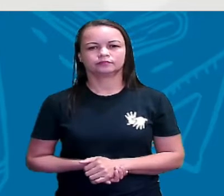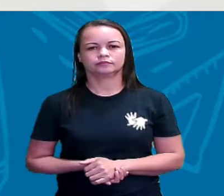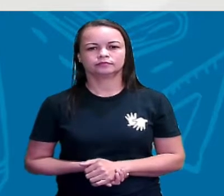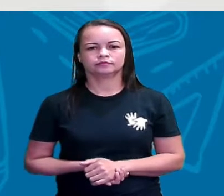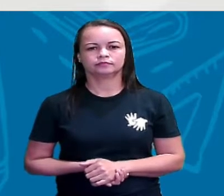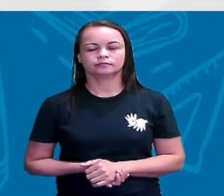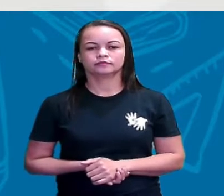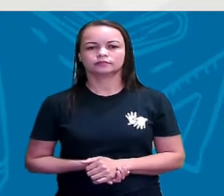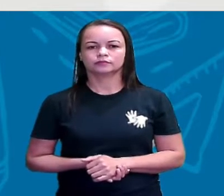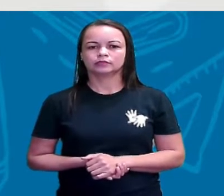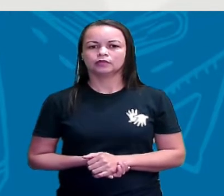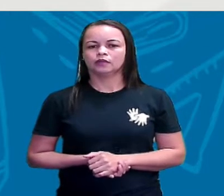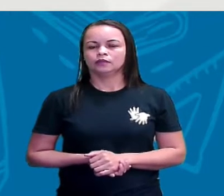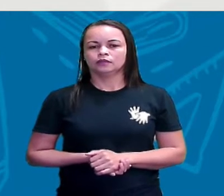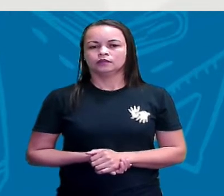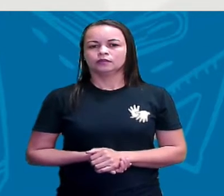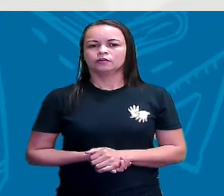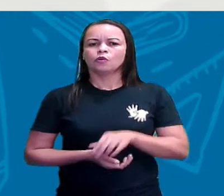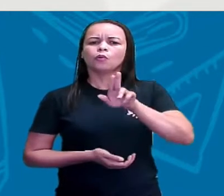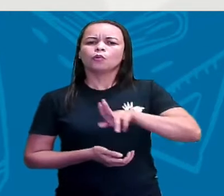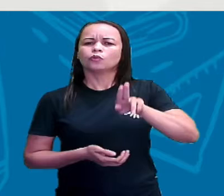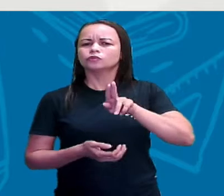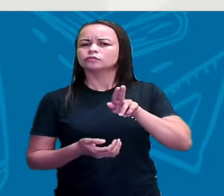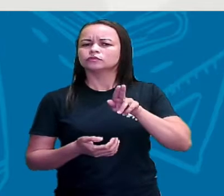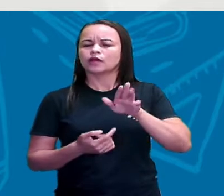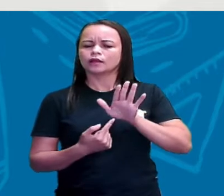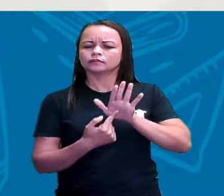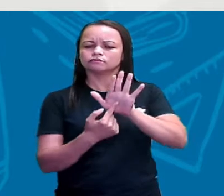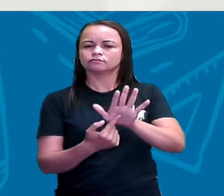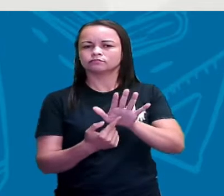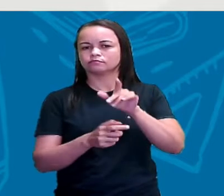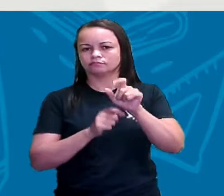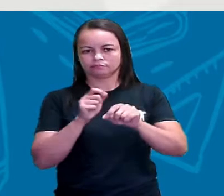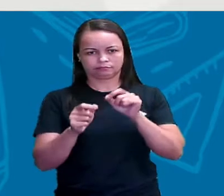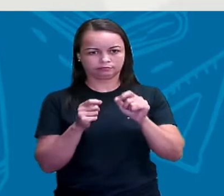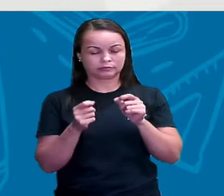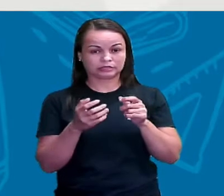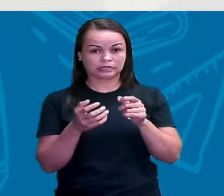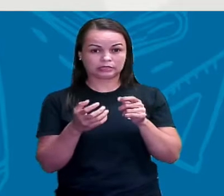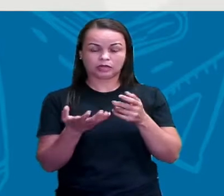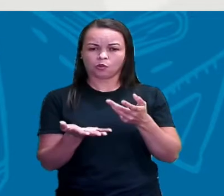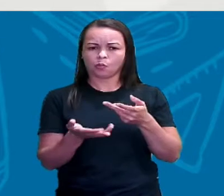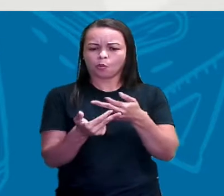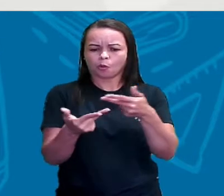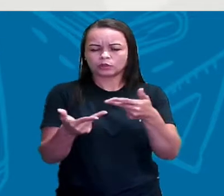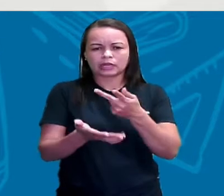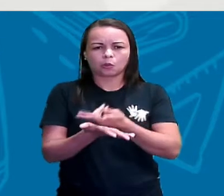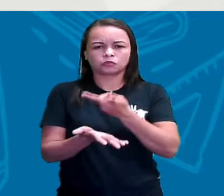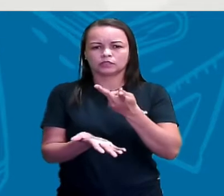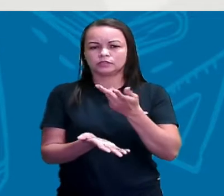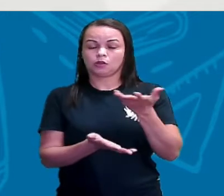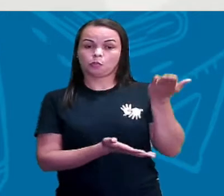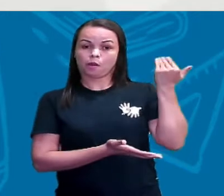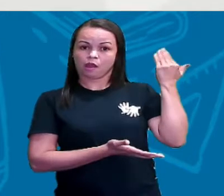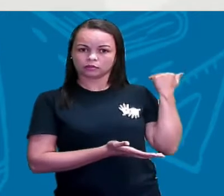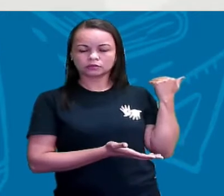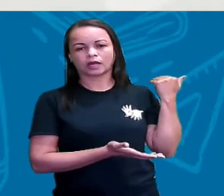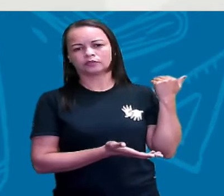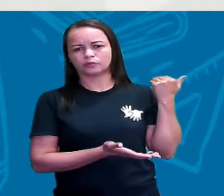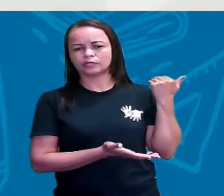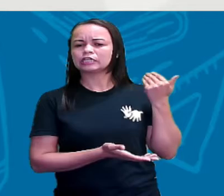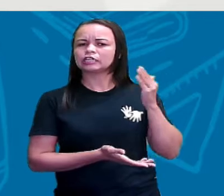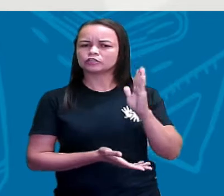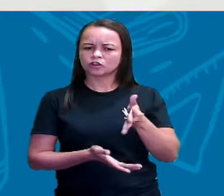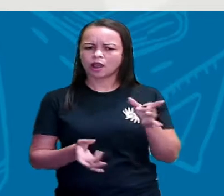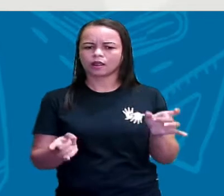usar? Então, ele é indicado para quê? Para situações que aconteceram no passado e que já terminaram,